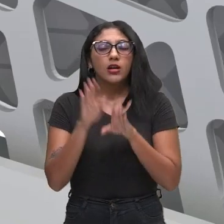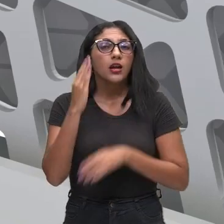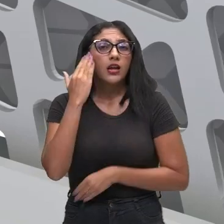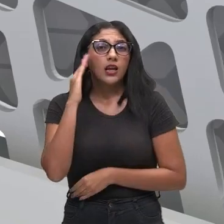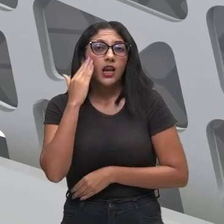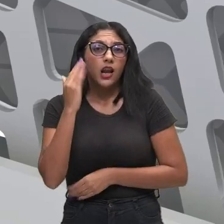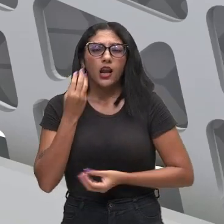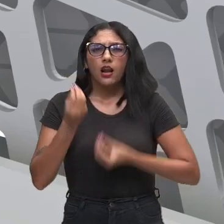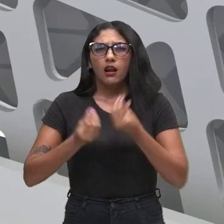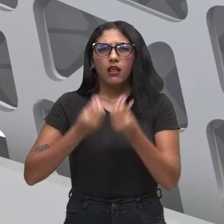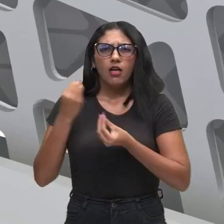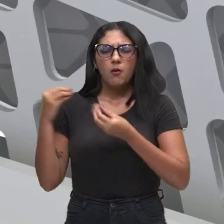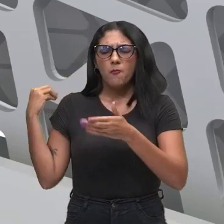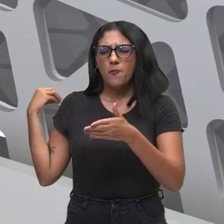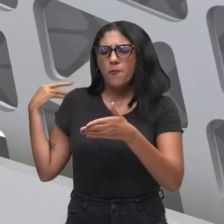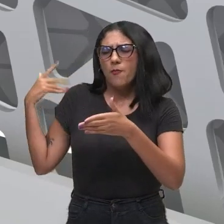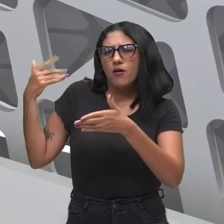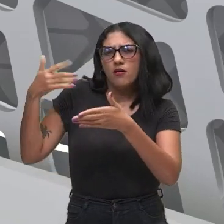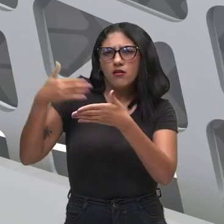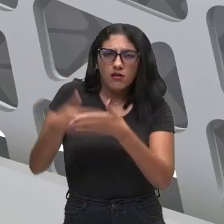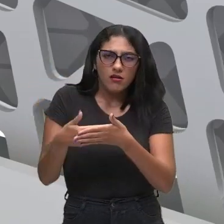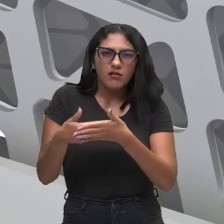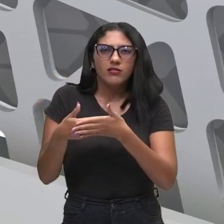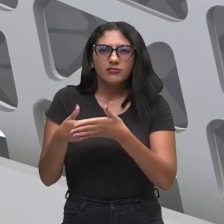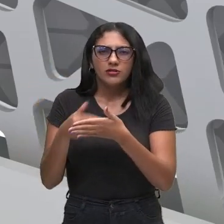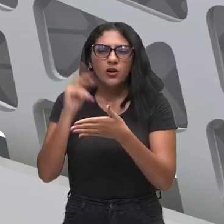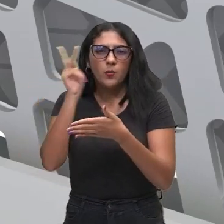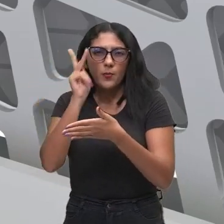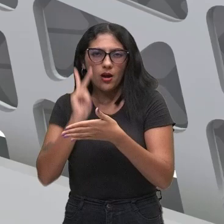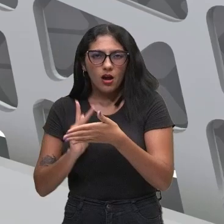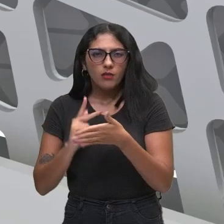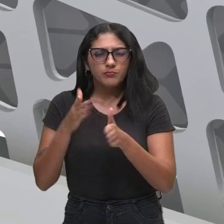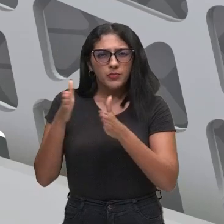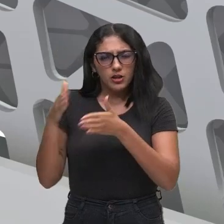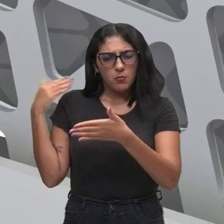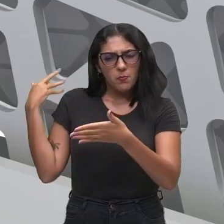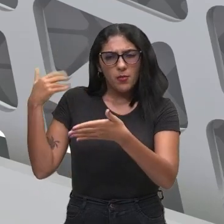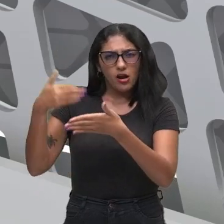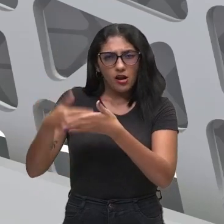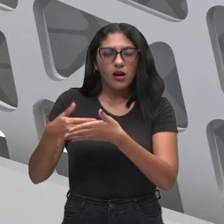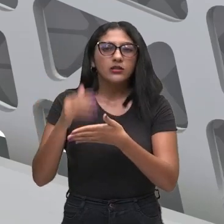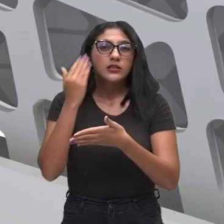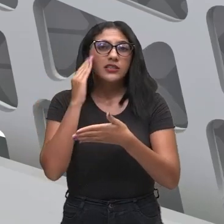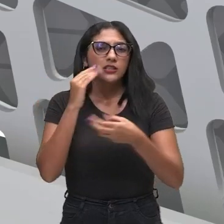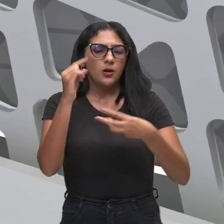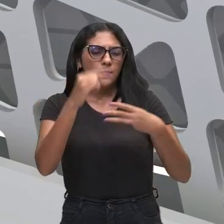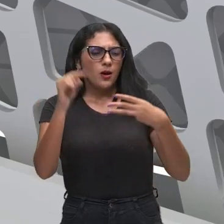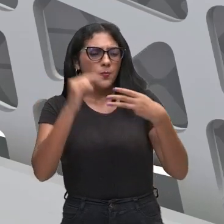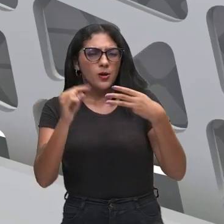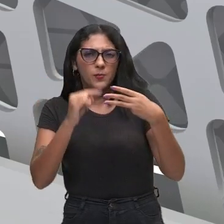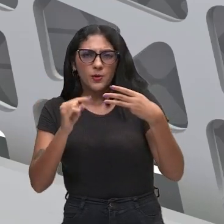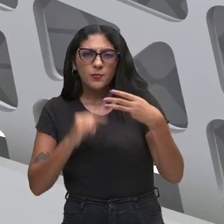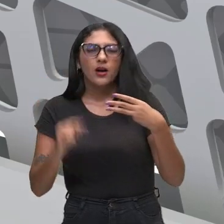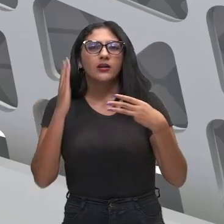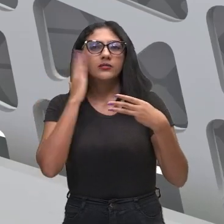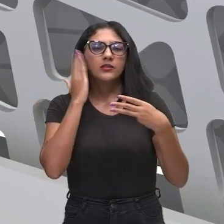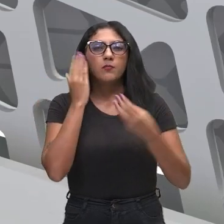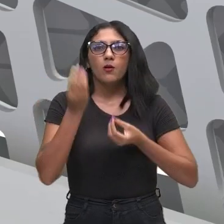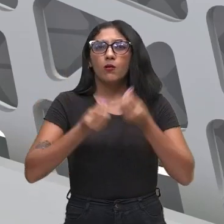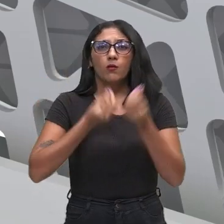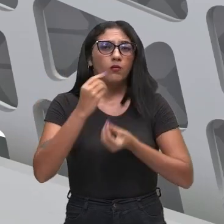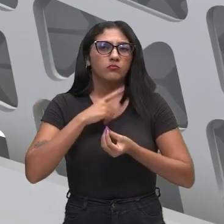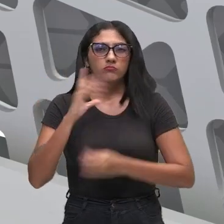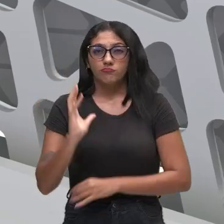quanto ao longo desse período, né, dessas várias fases da Revolução Industrial, do que ocorreu no mundo